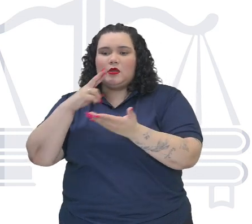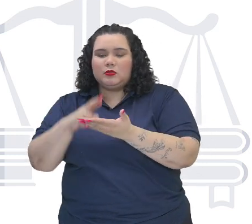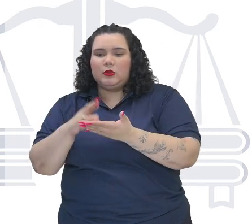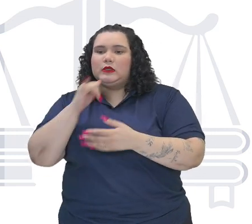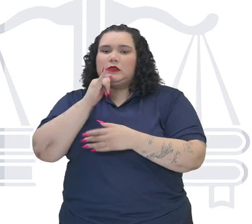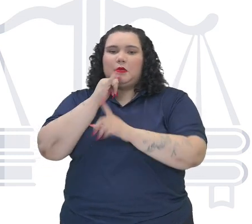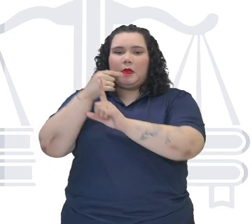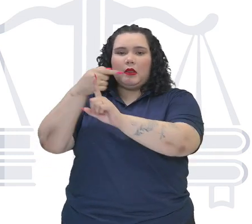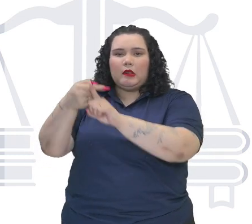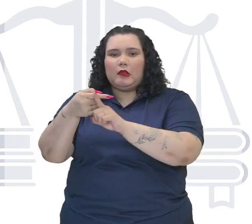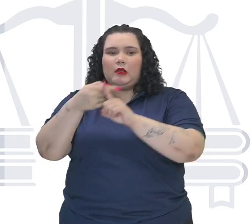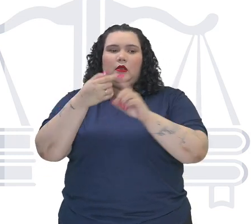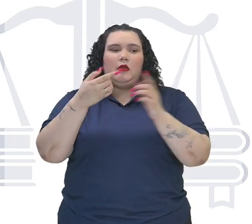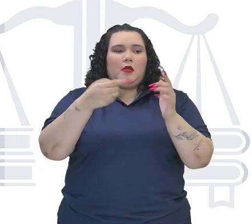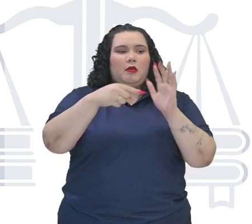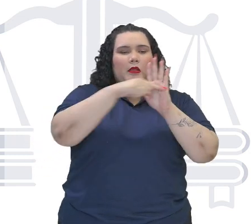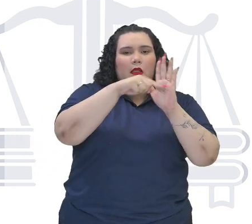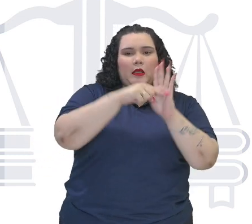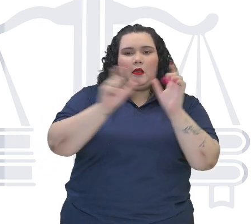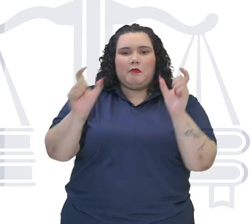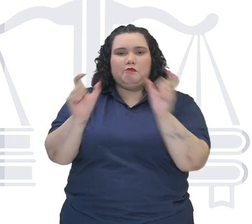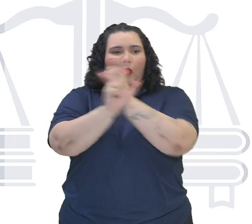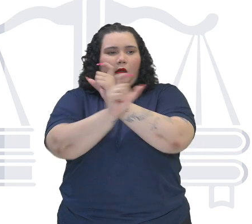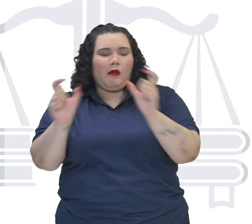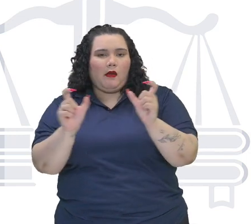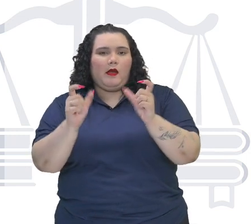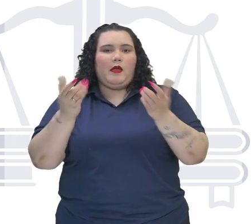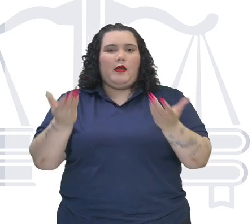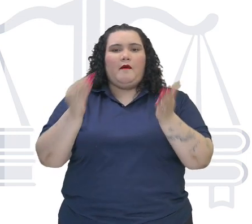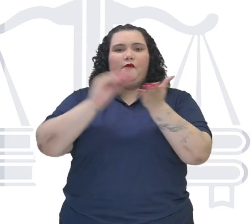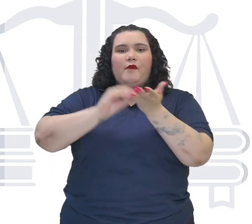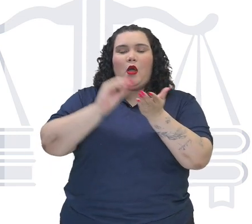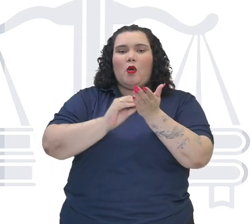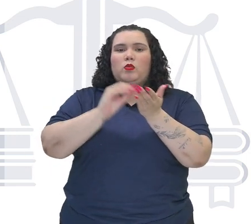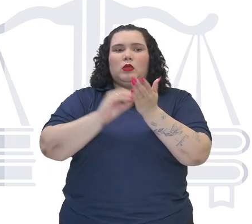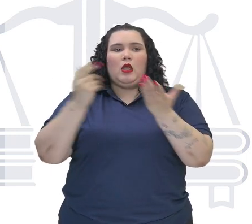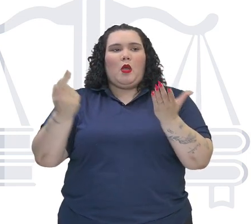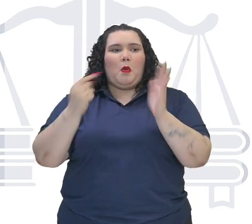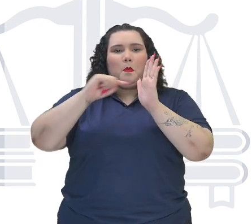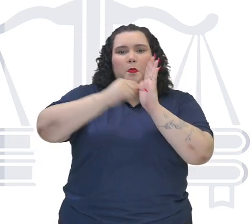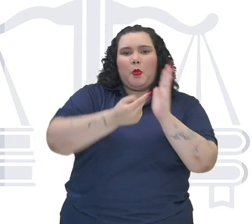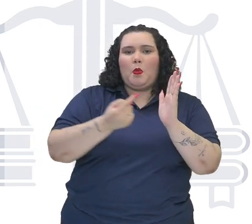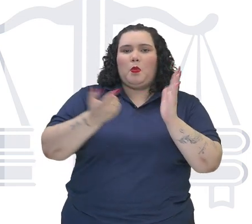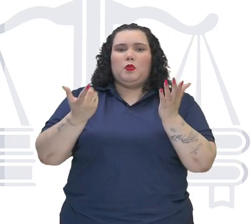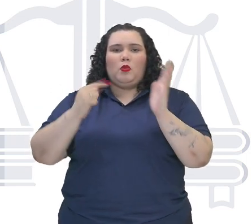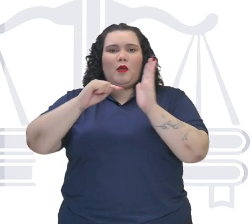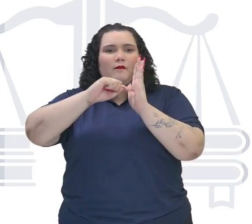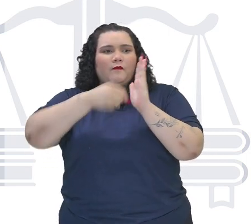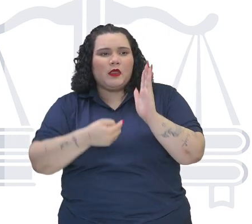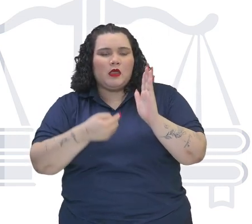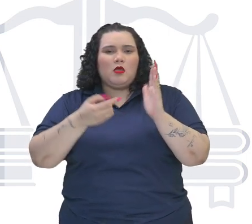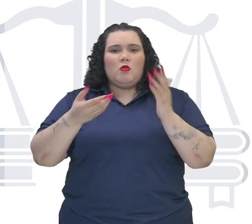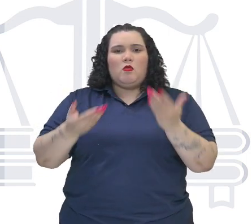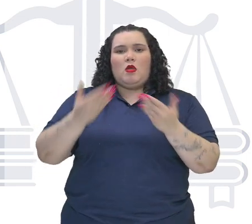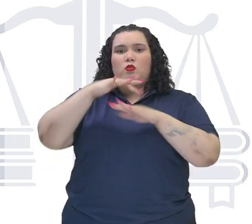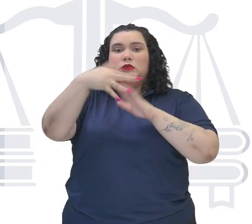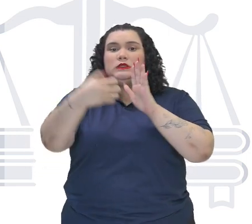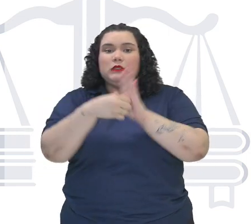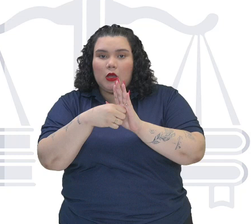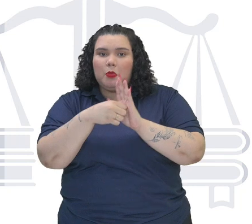sinal, né? Uma sentença que faltou uma vírgula, uma pontuação ou algo nesse sentido, ele analisa esse